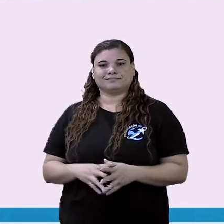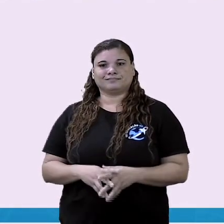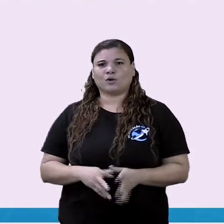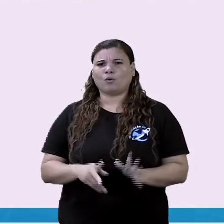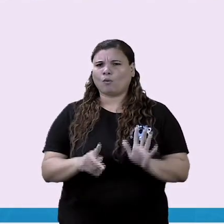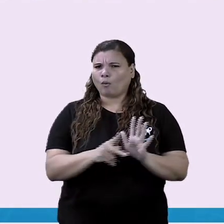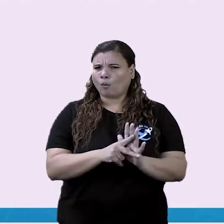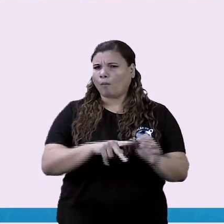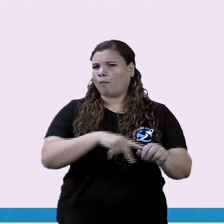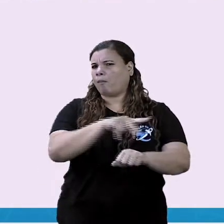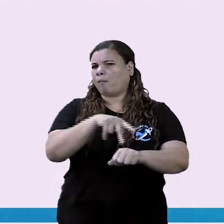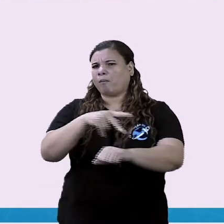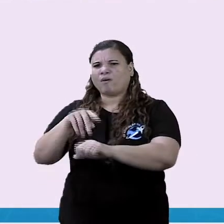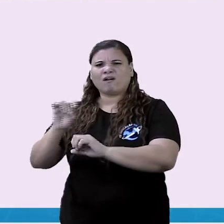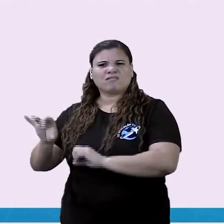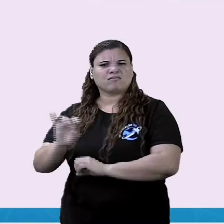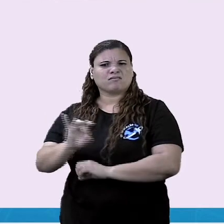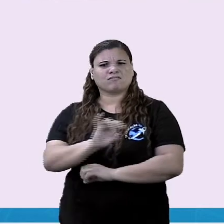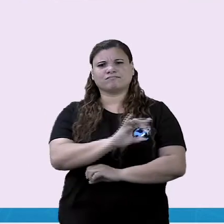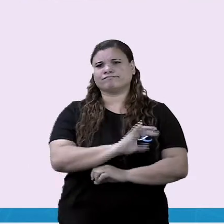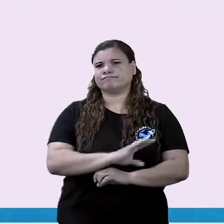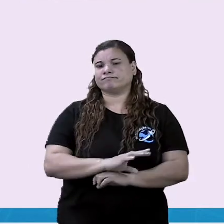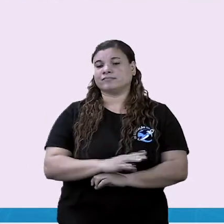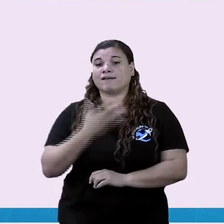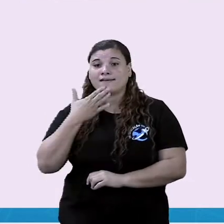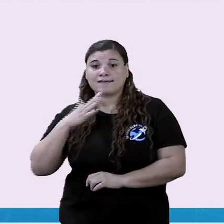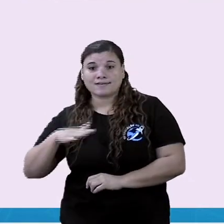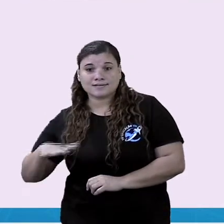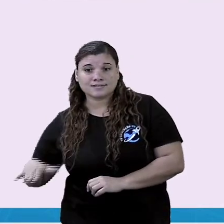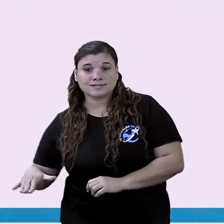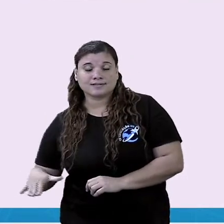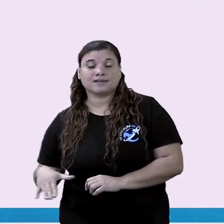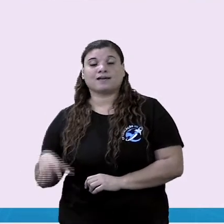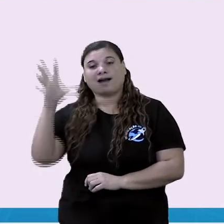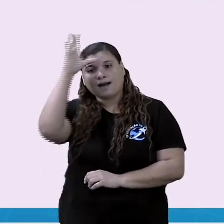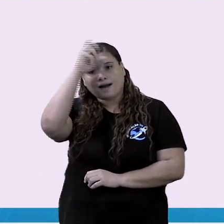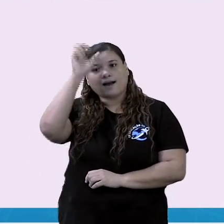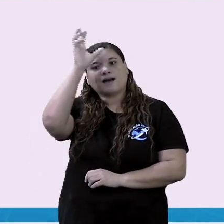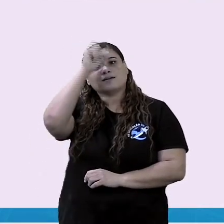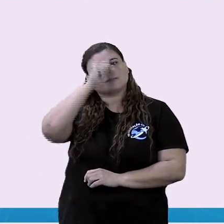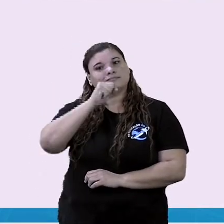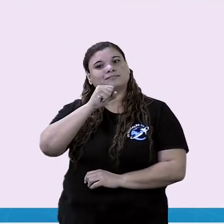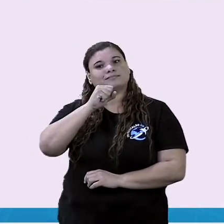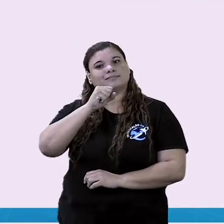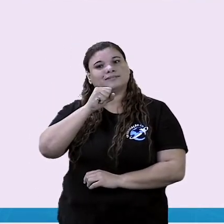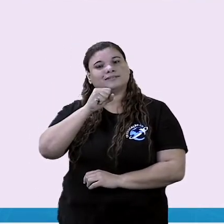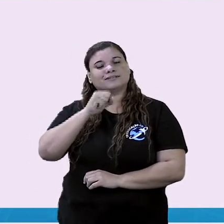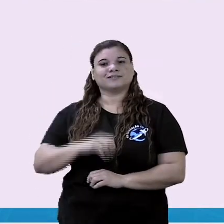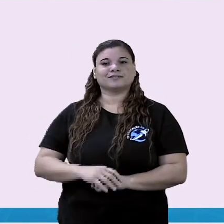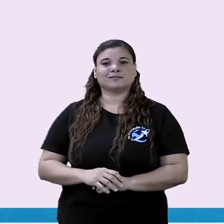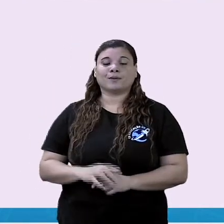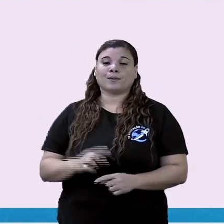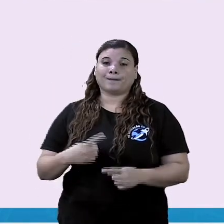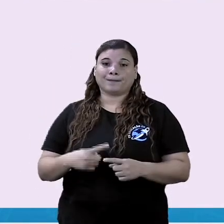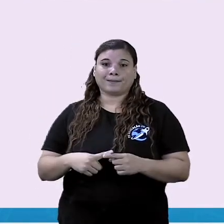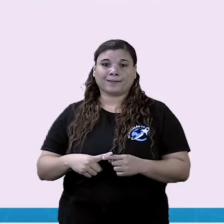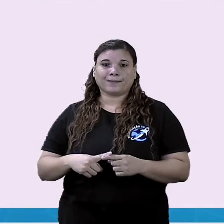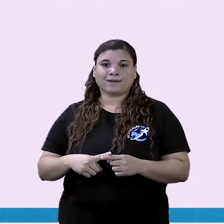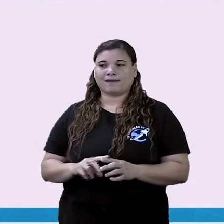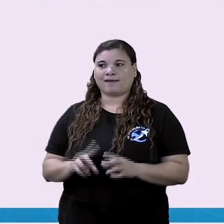E as crianças, elas sempre aprendem com as pessoas mais experientes, que nós falamos as